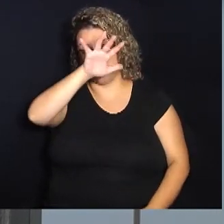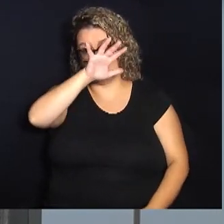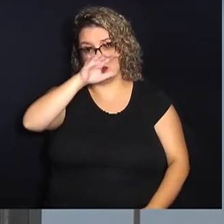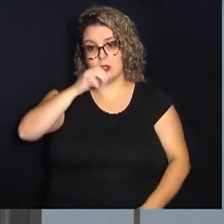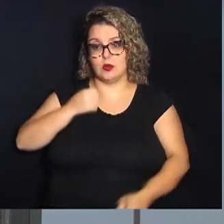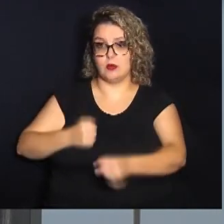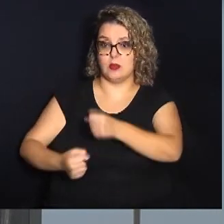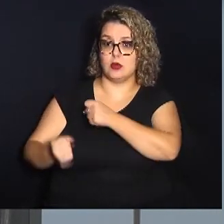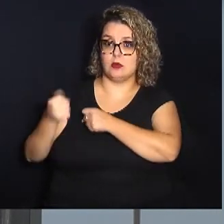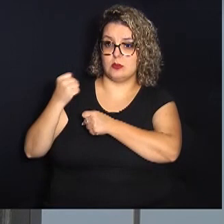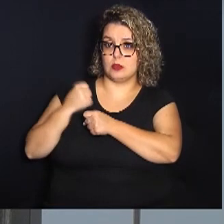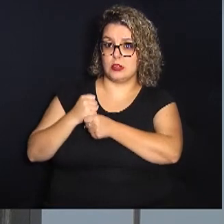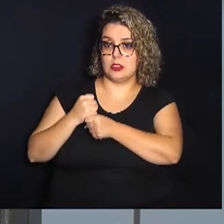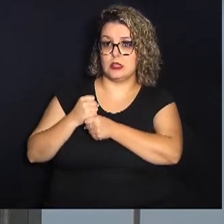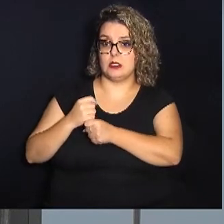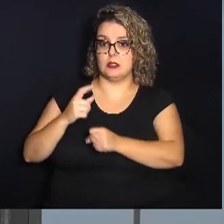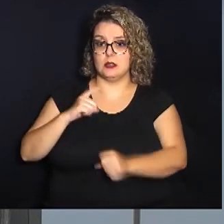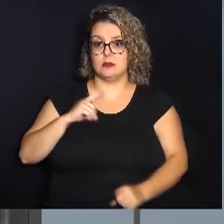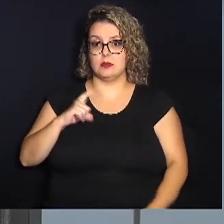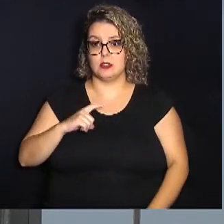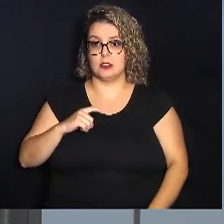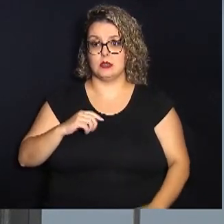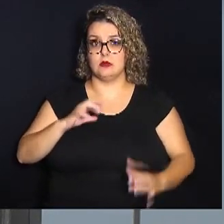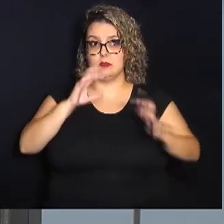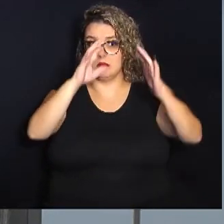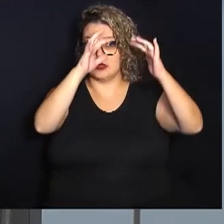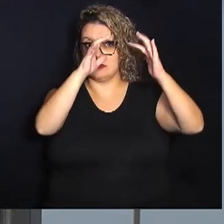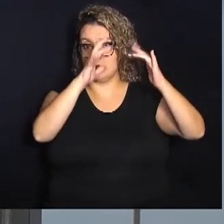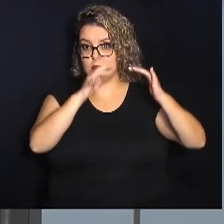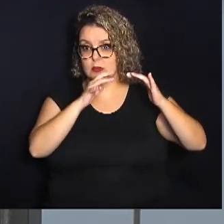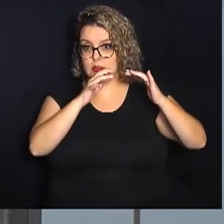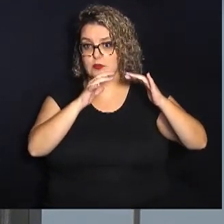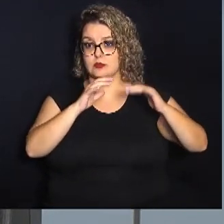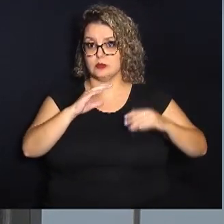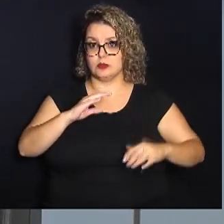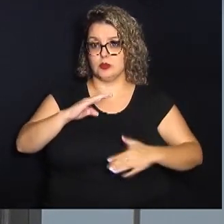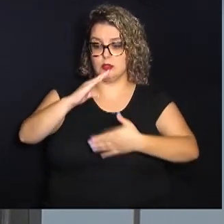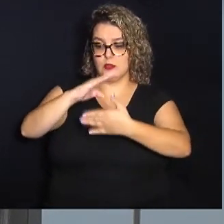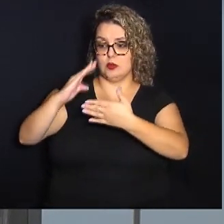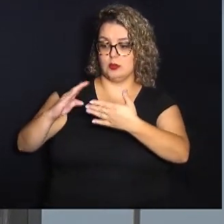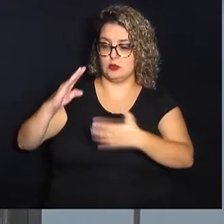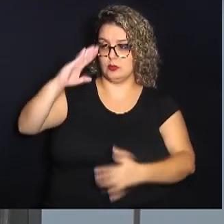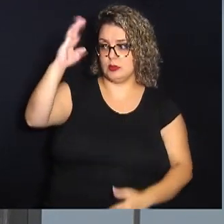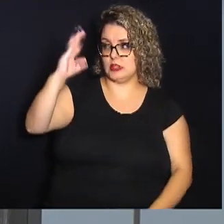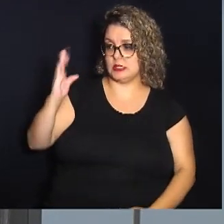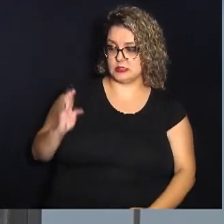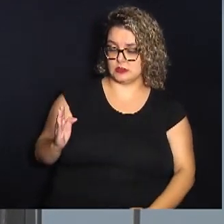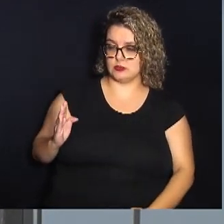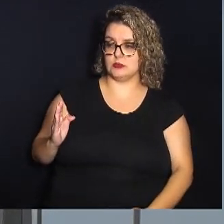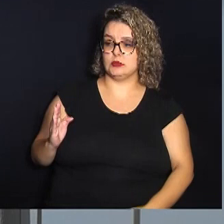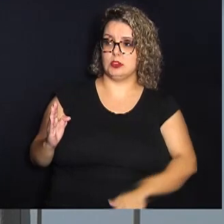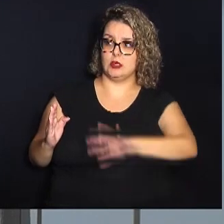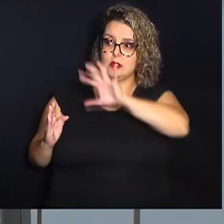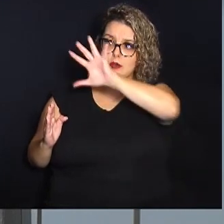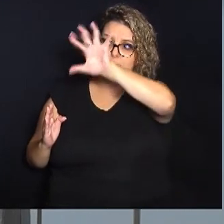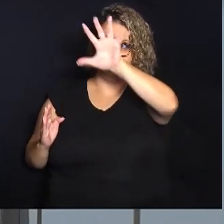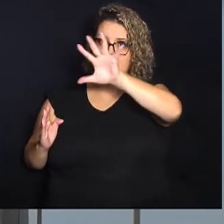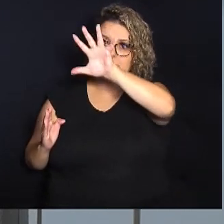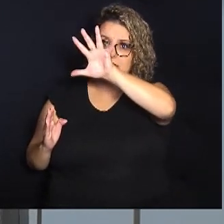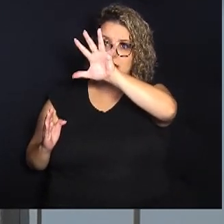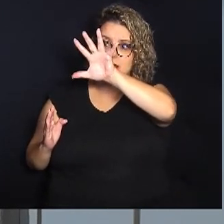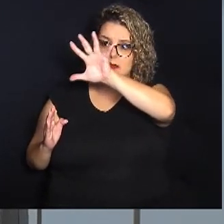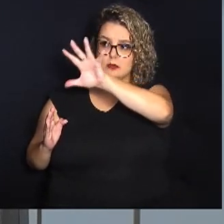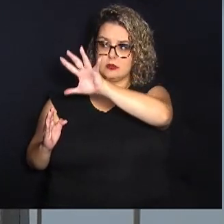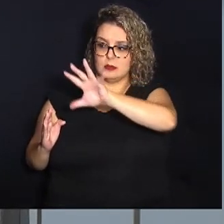viu uma tendência dos casos descerem, né? Então o centro-oeste e sudeste do país, com muitos casos, Minas